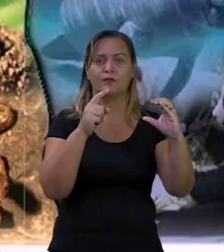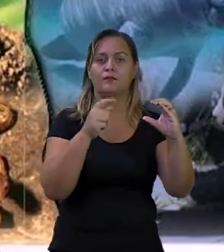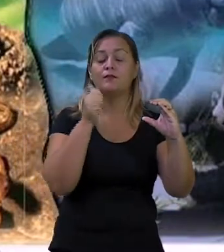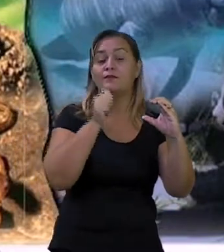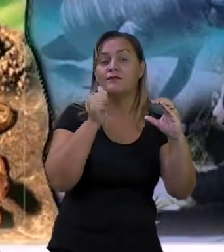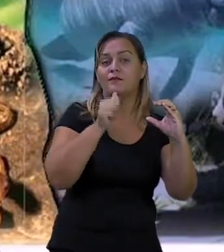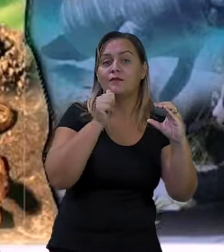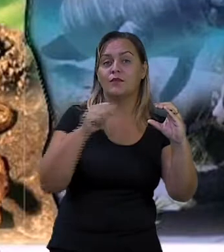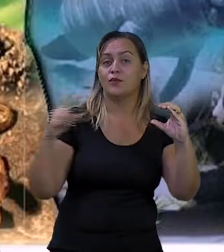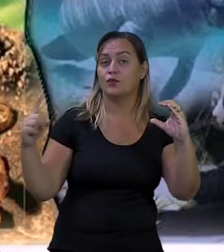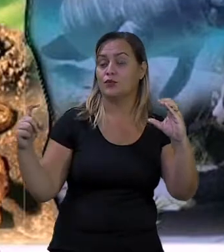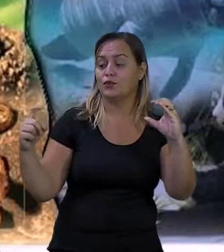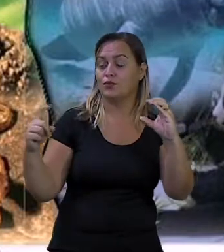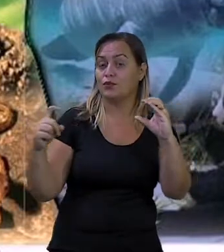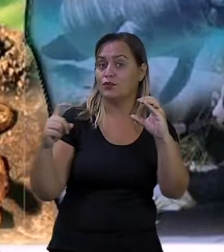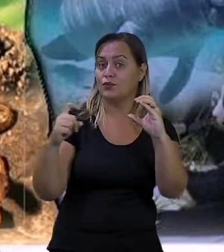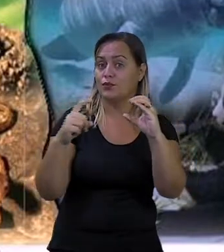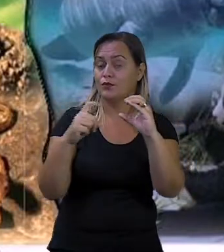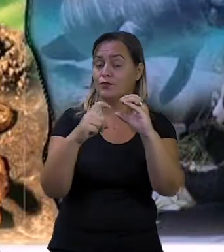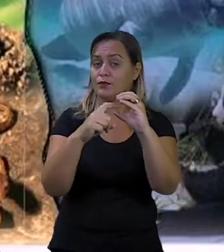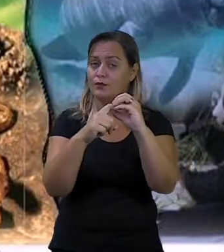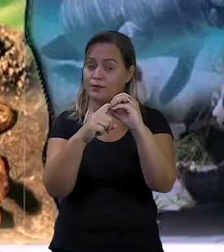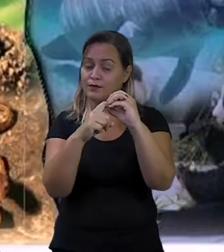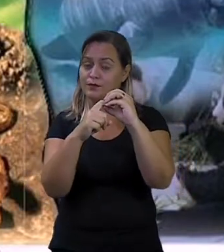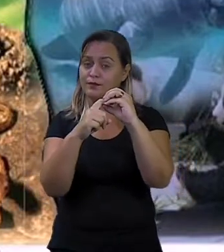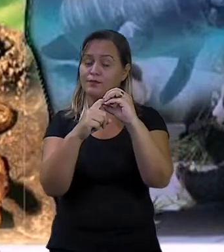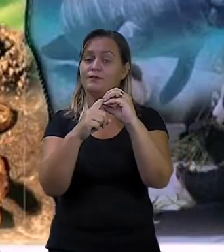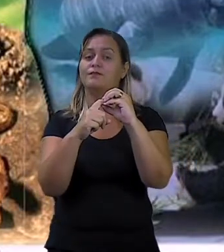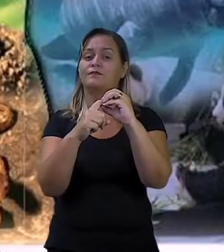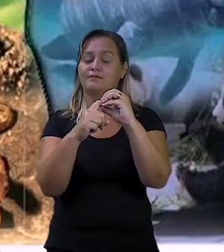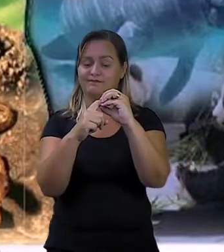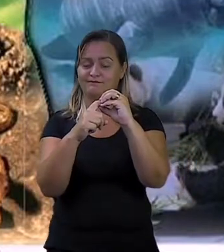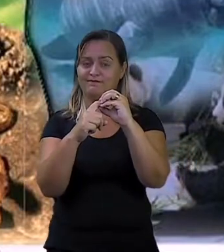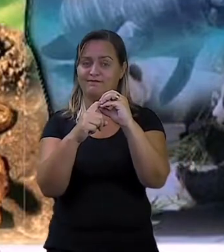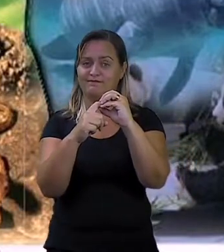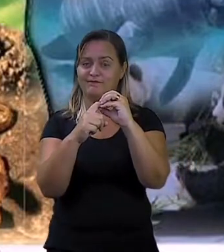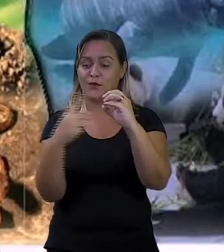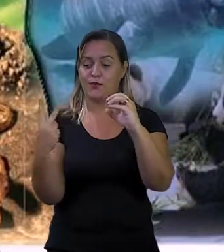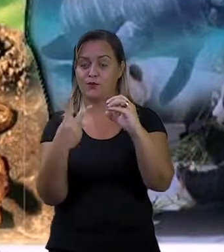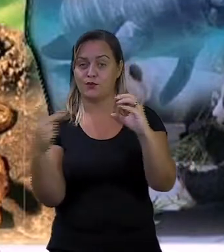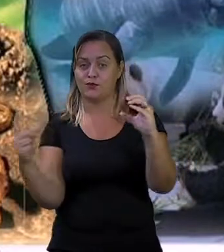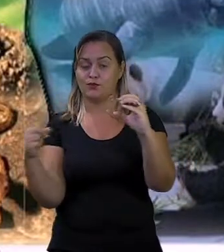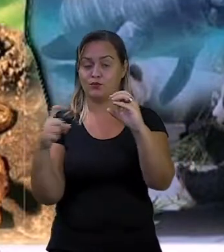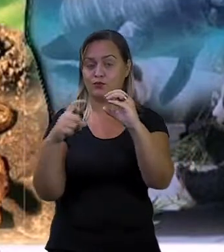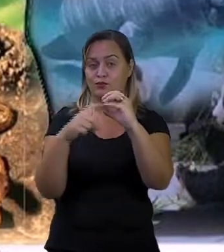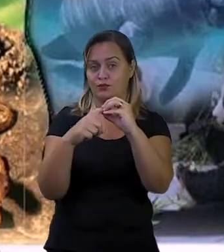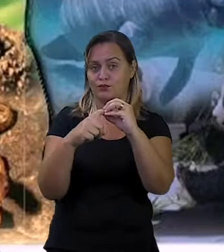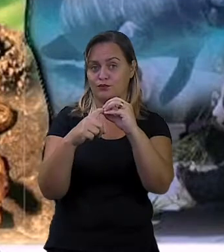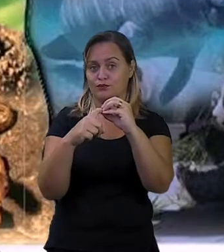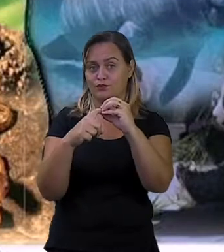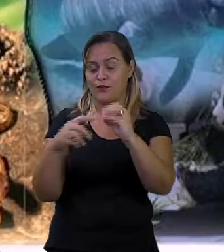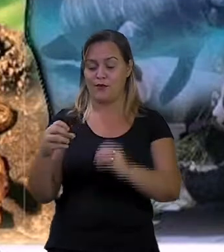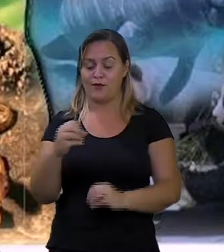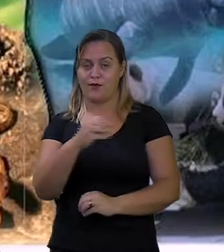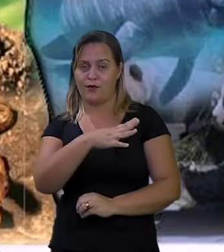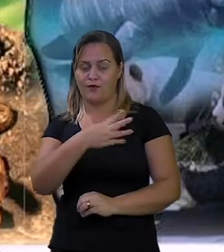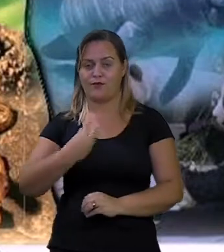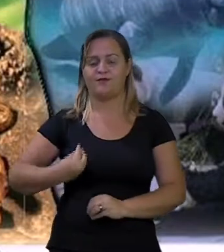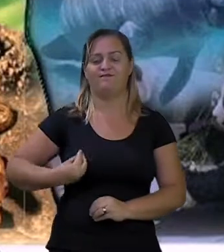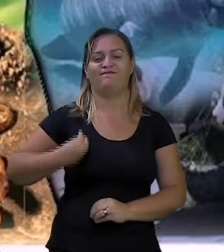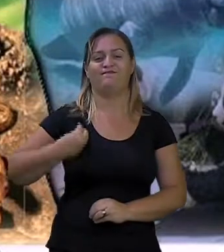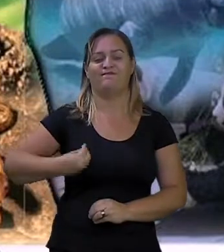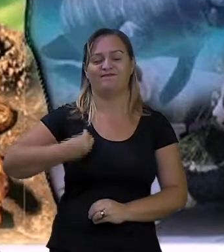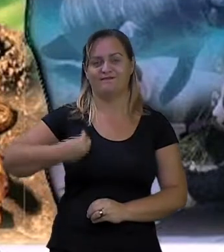óvulo. E a fusão destes dois gametas, um novo indivíduo.